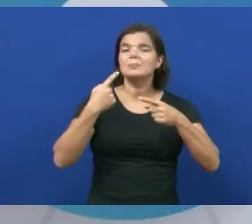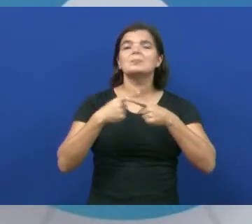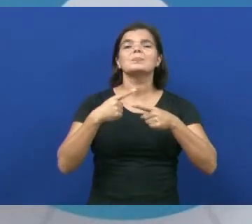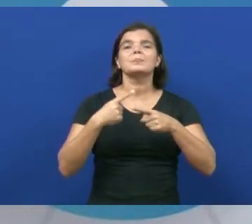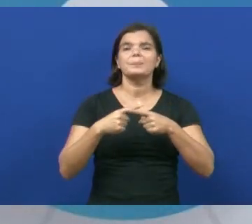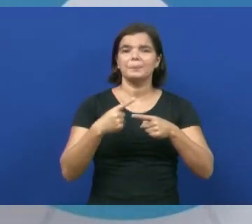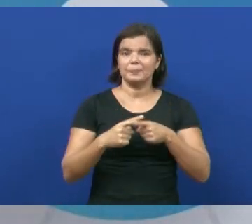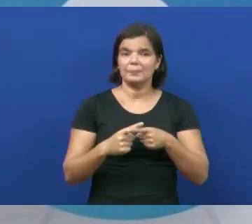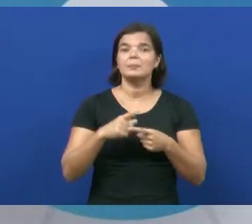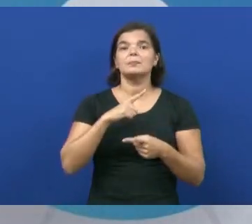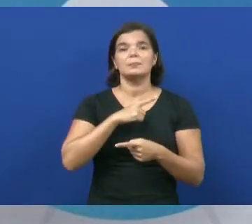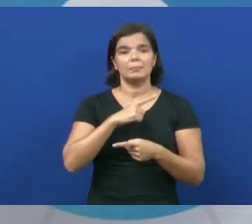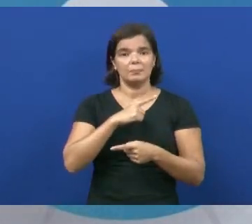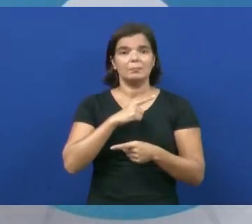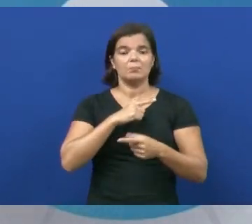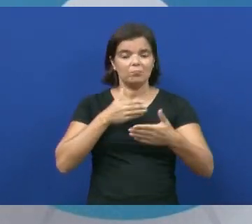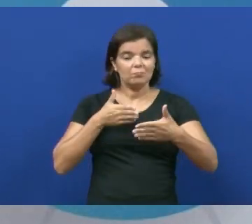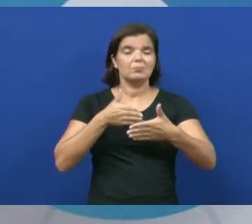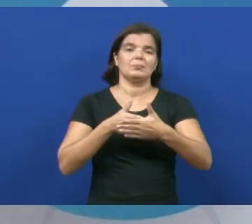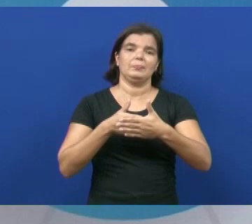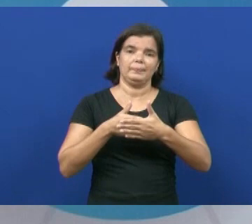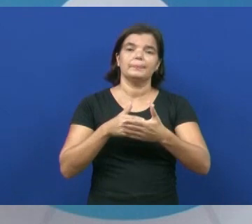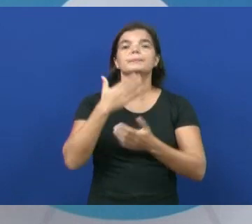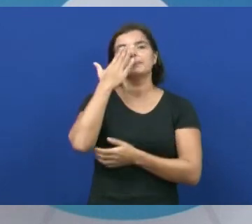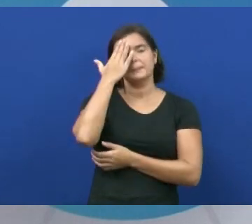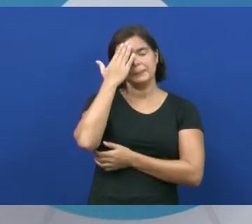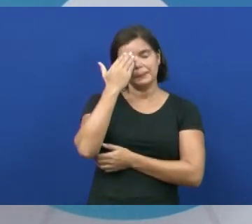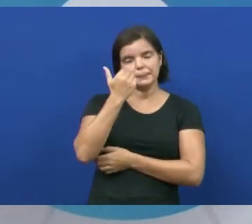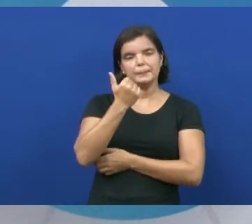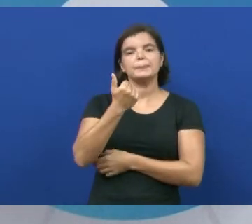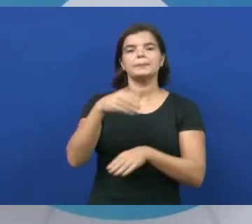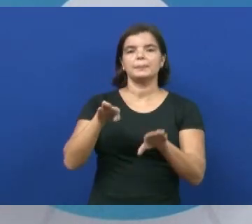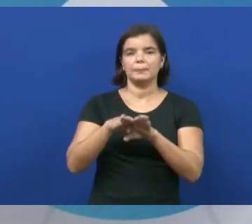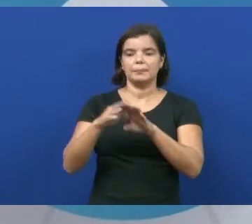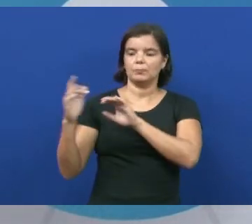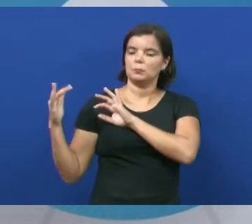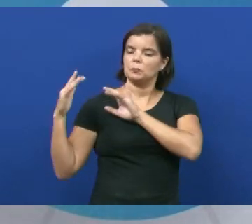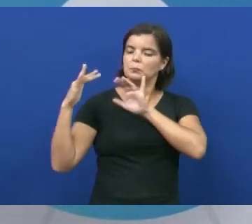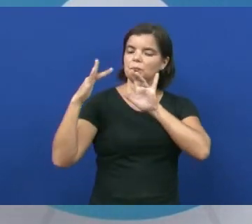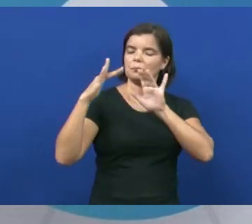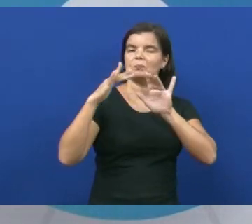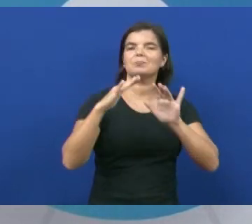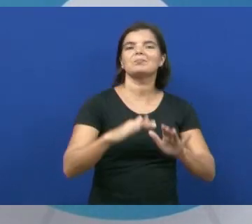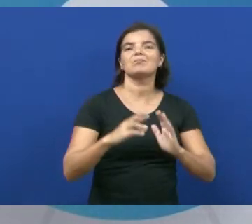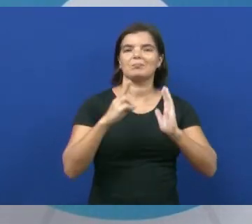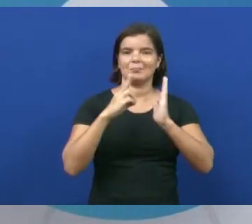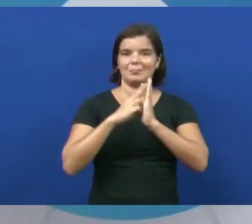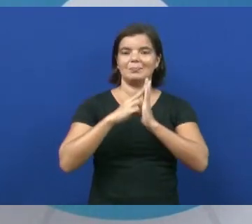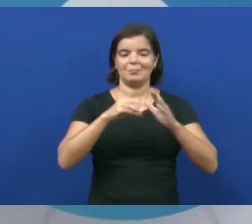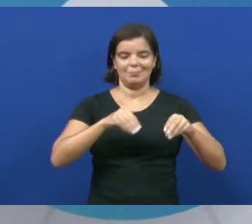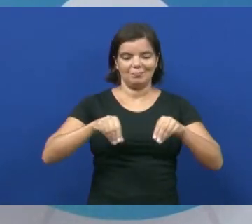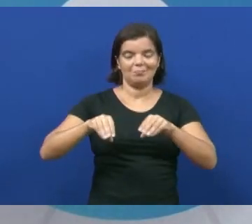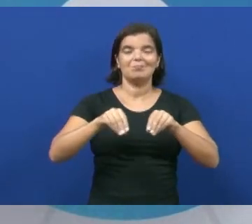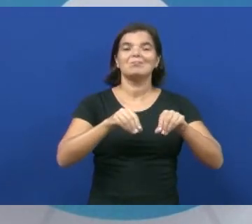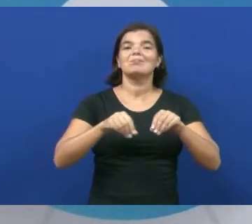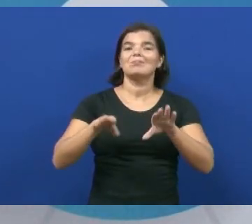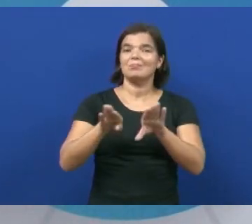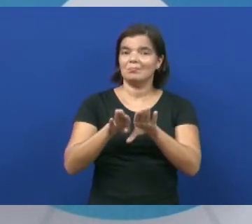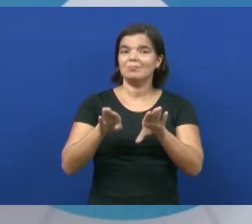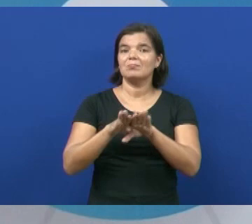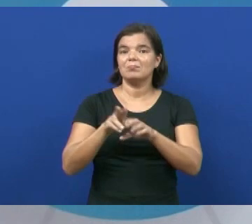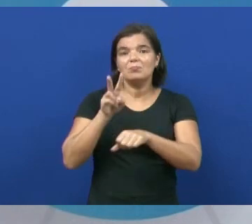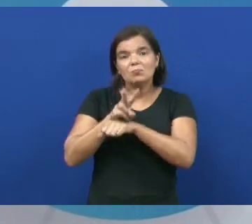Por quê, né? Tem que haver a delimitação. Nós sabemos que há uma invasão, ou seja, né, nessas terras indígenas que